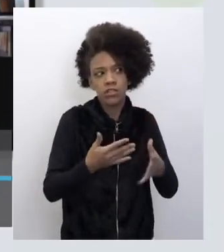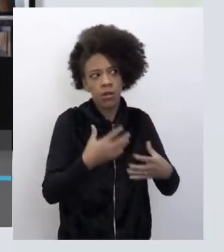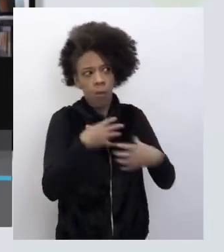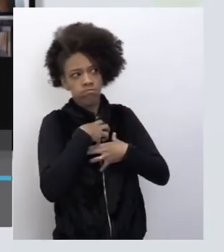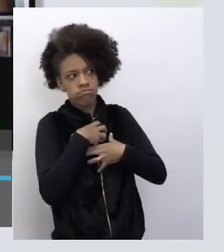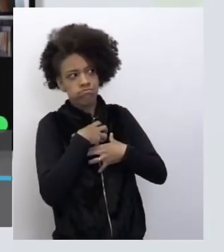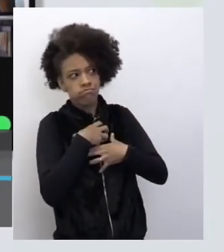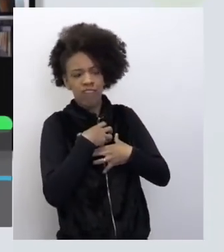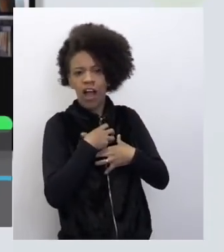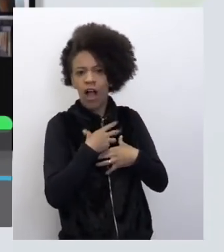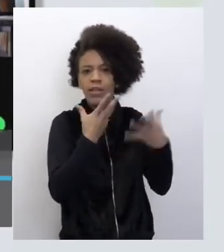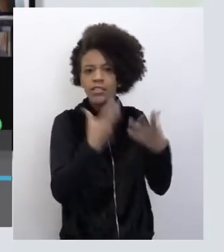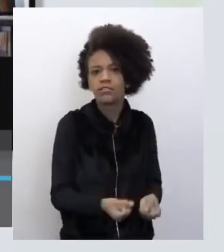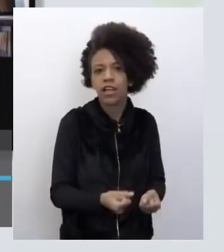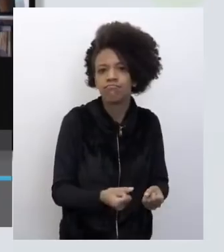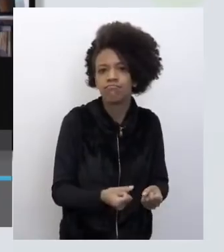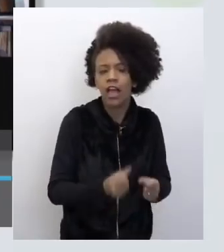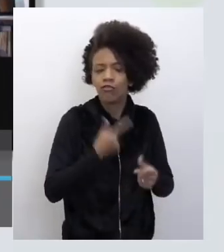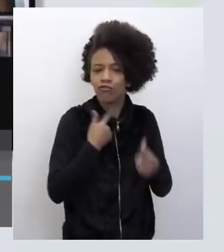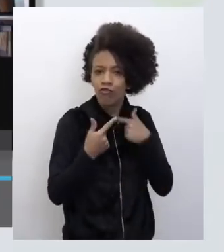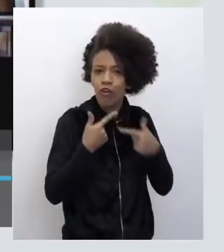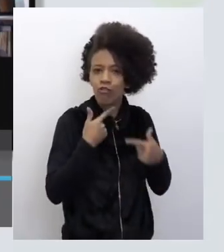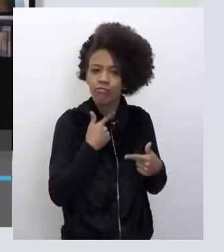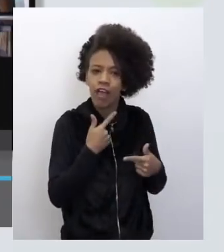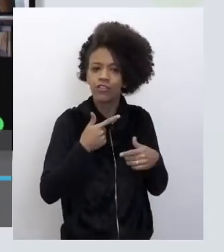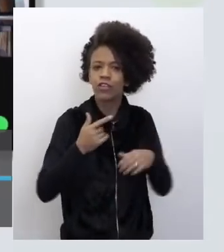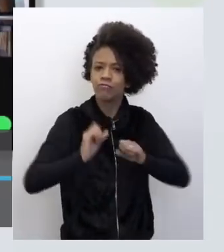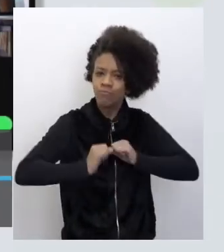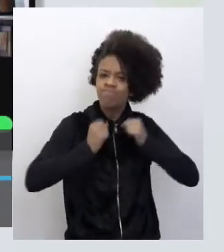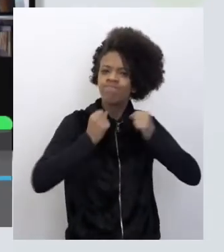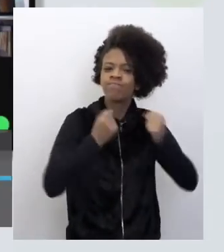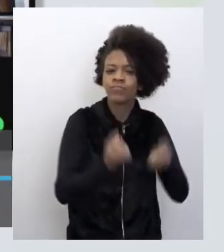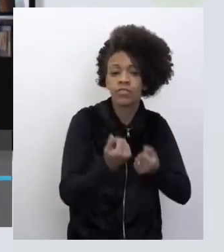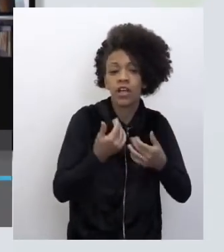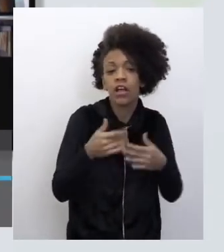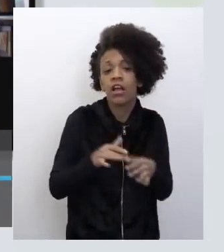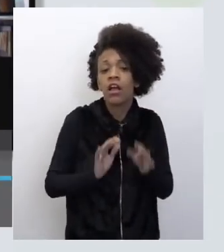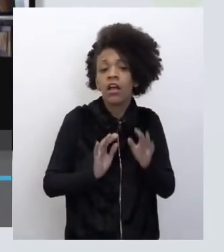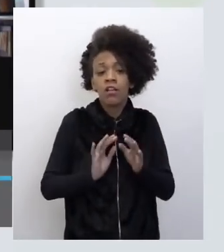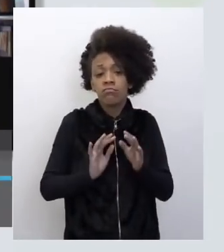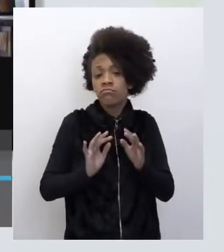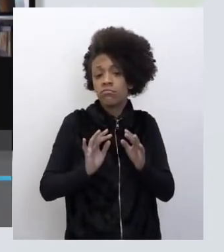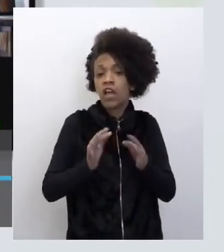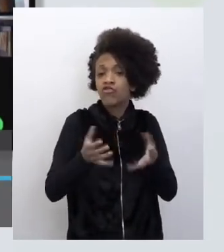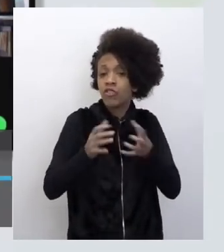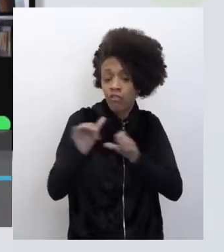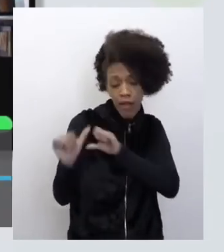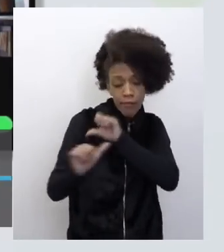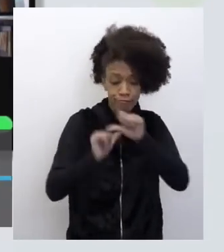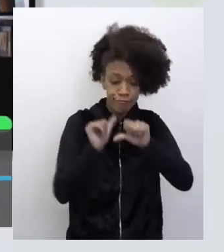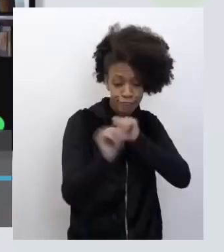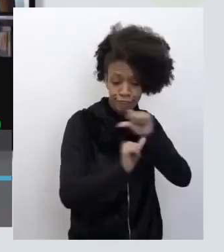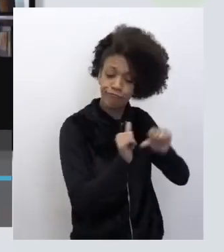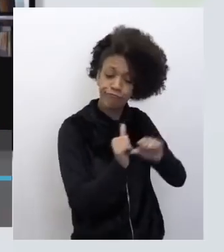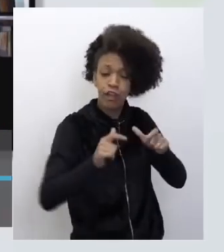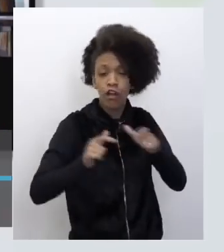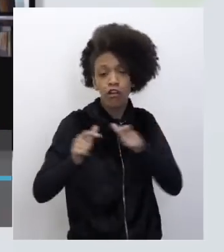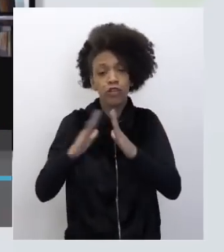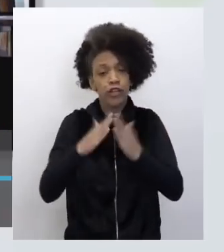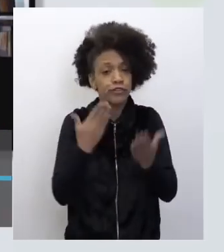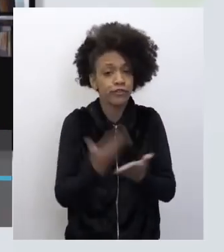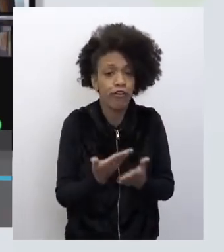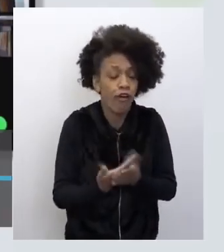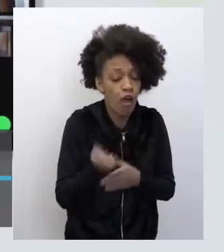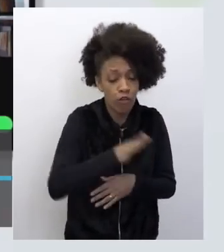né? Com toda a minha vontade. E daí lá começou a crescer uma vontade de querer mudar as coisas, mudar